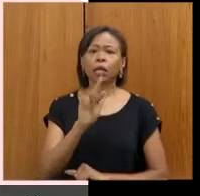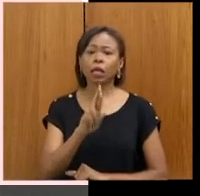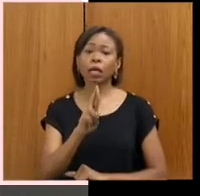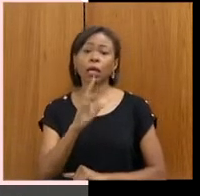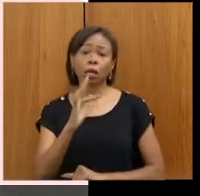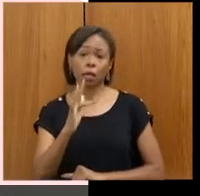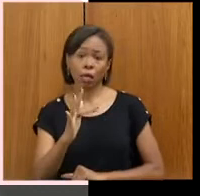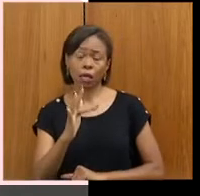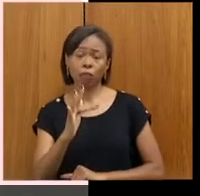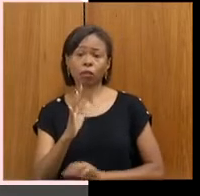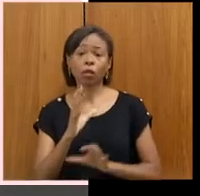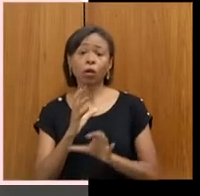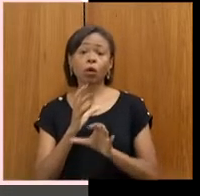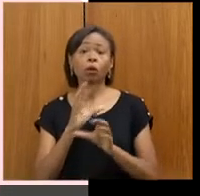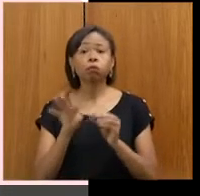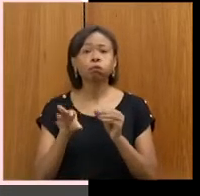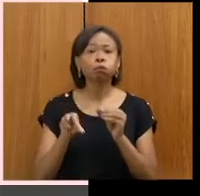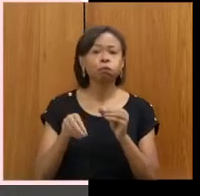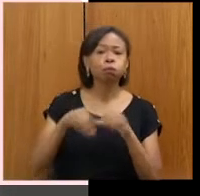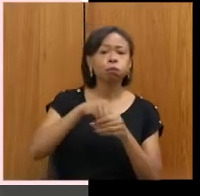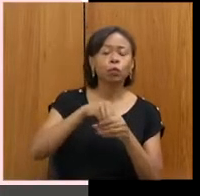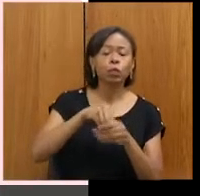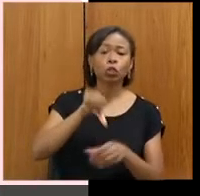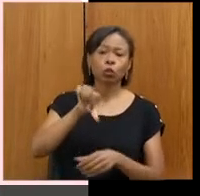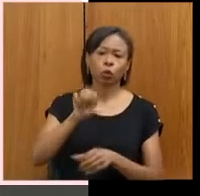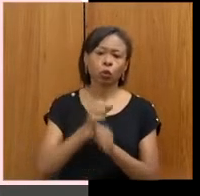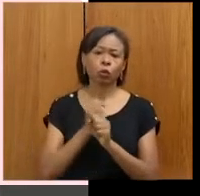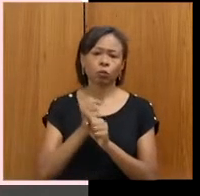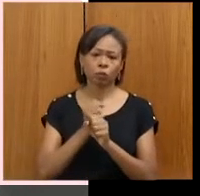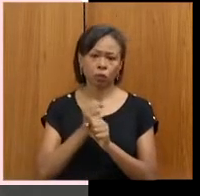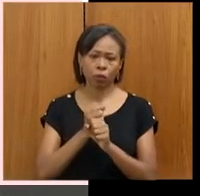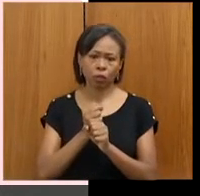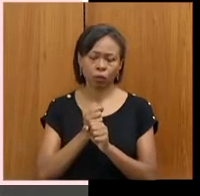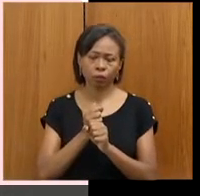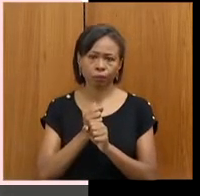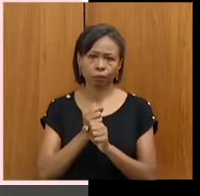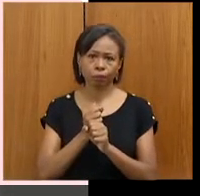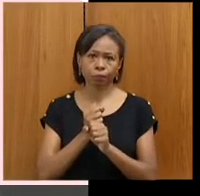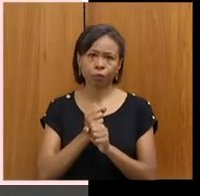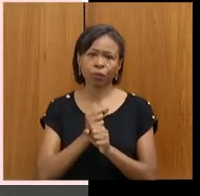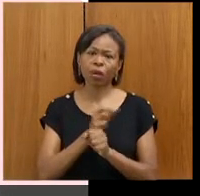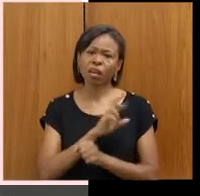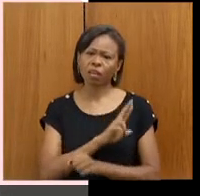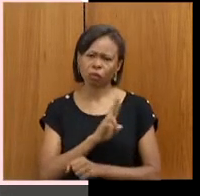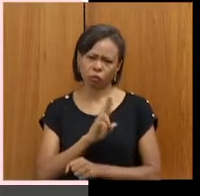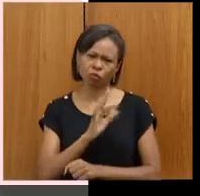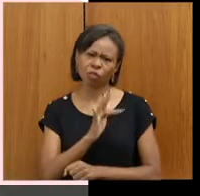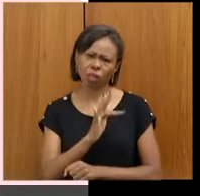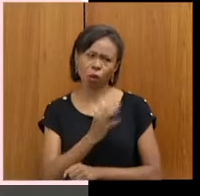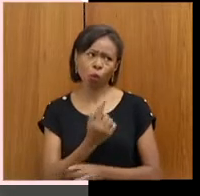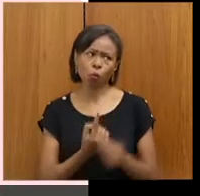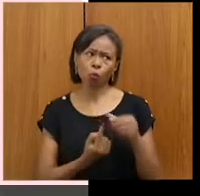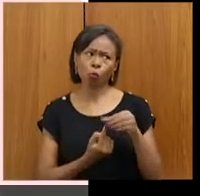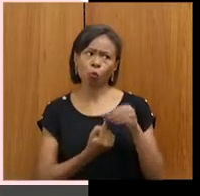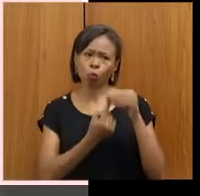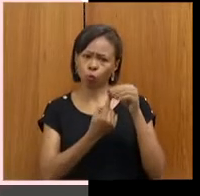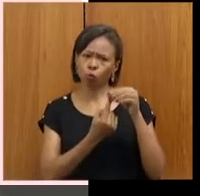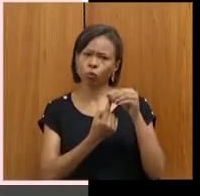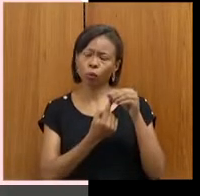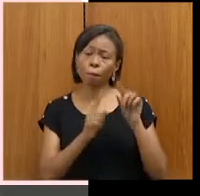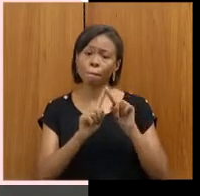dentro dos nove anos do regime a gente entende que o regime de apuração fiscal é a única opção mas estamos sempre abertos para